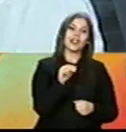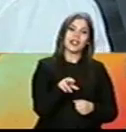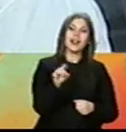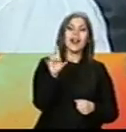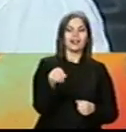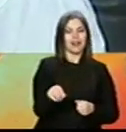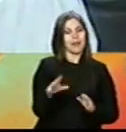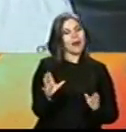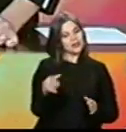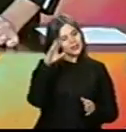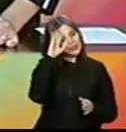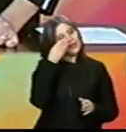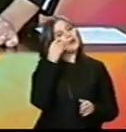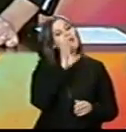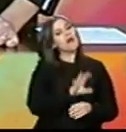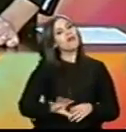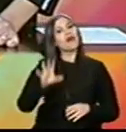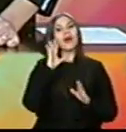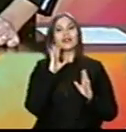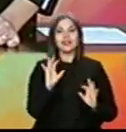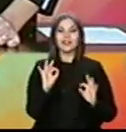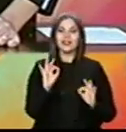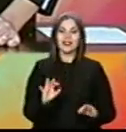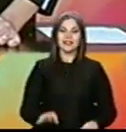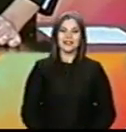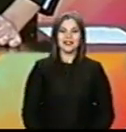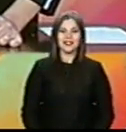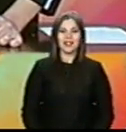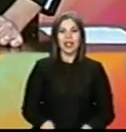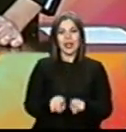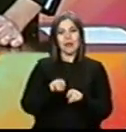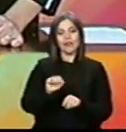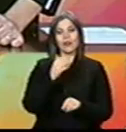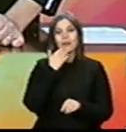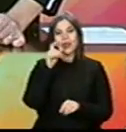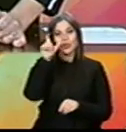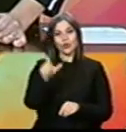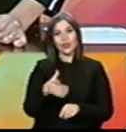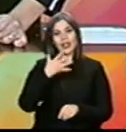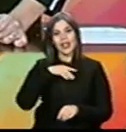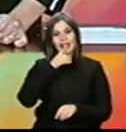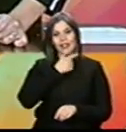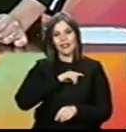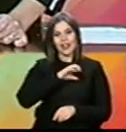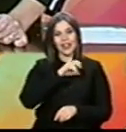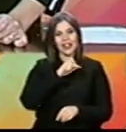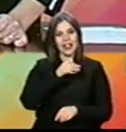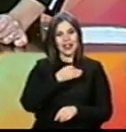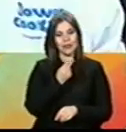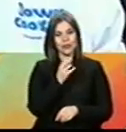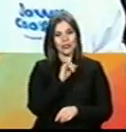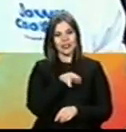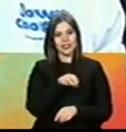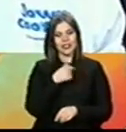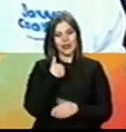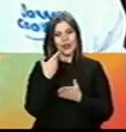Também tem arte, o cappuccino também tem arte para tirar, atenção. E é isso que o teu irmão pede, para tu tirares, é um cappuccino? Eu ajudo o meu irmão a